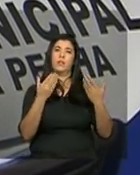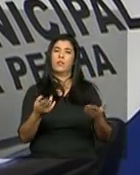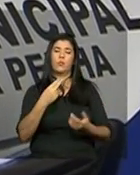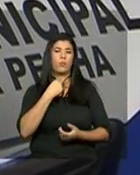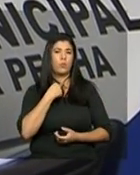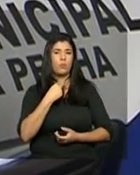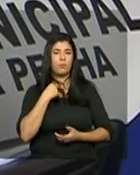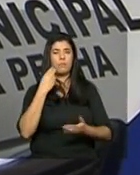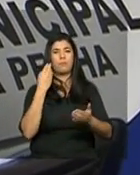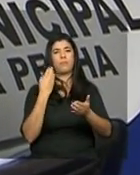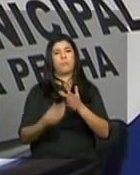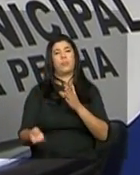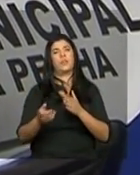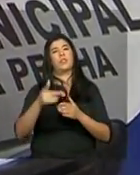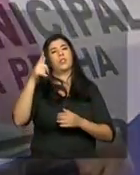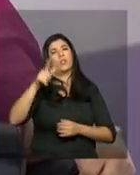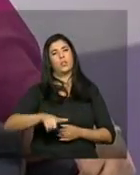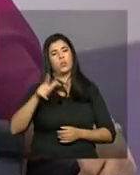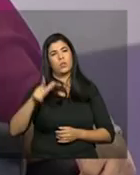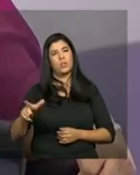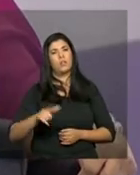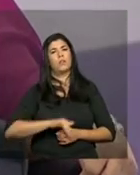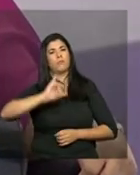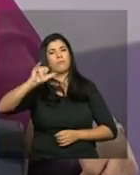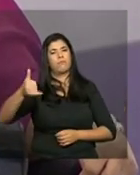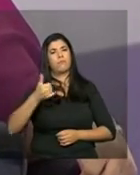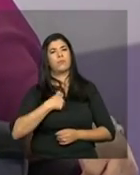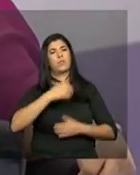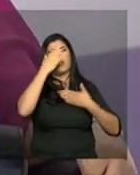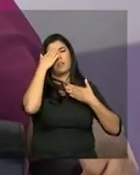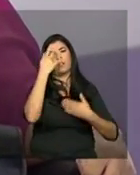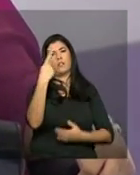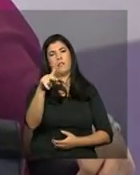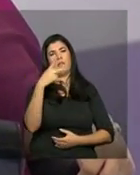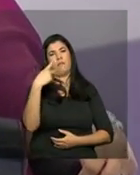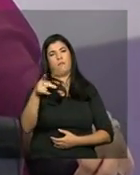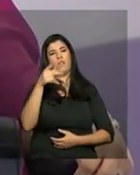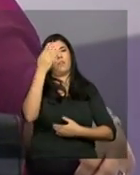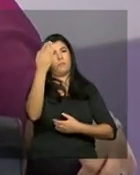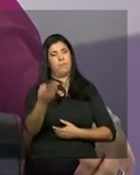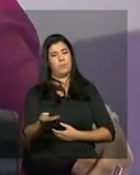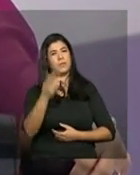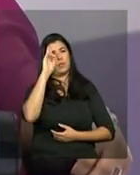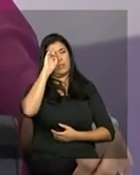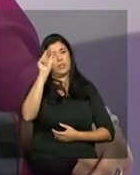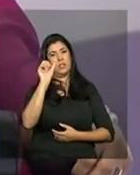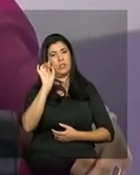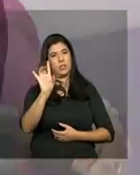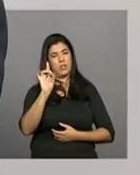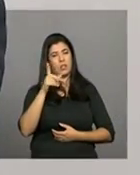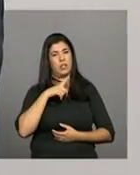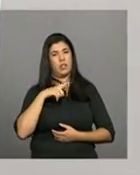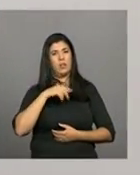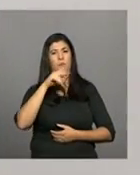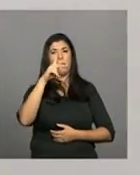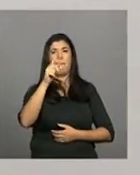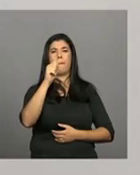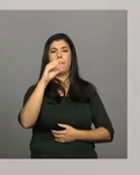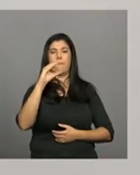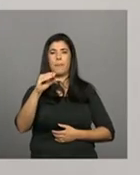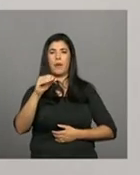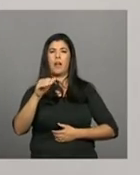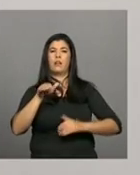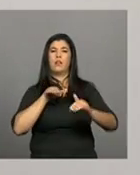a oportunidade de mais uma vez agradecer a Vossa Excelência pelos recursos do PAC Mobilidade Urbana e o